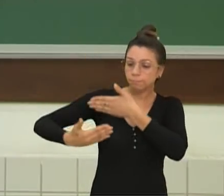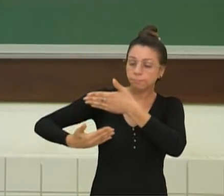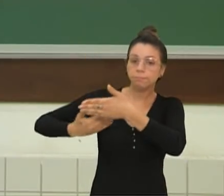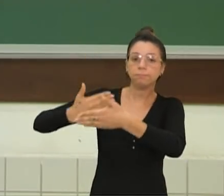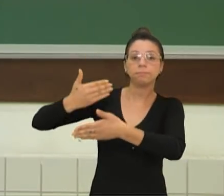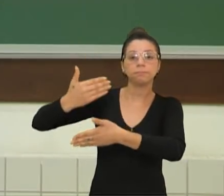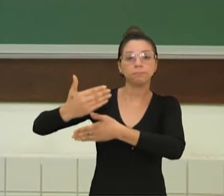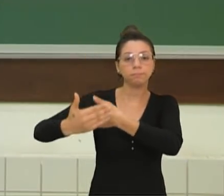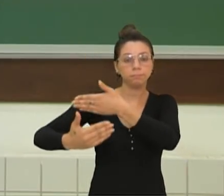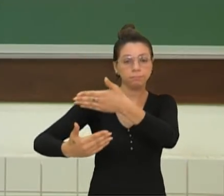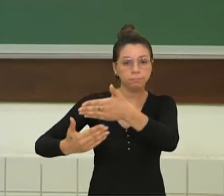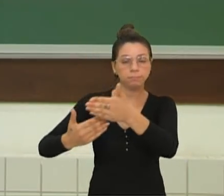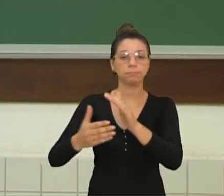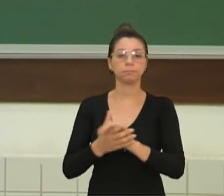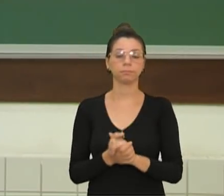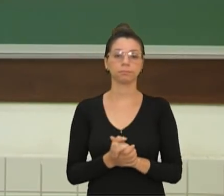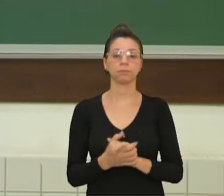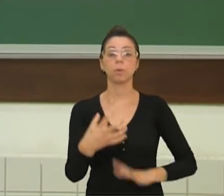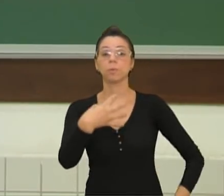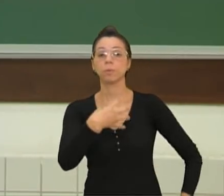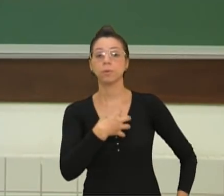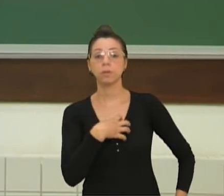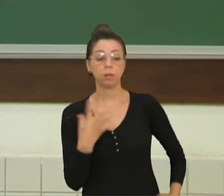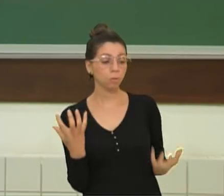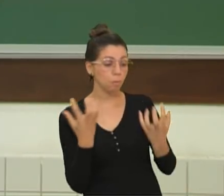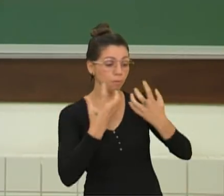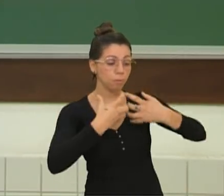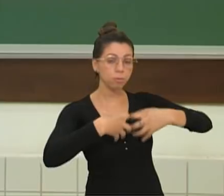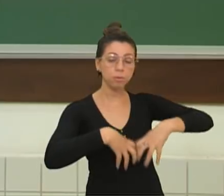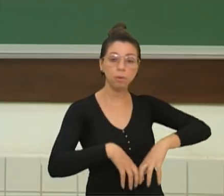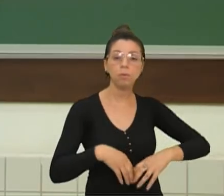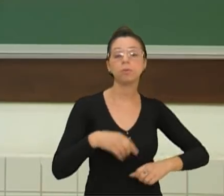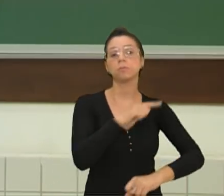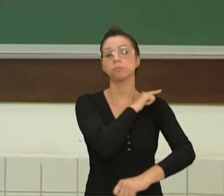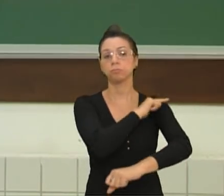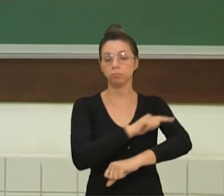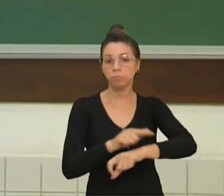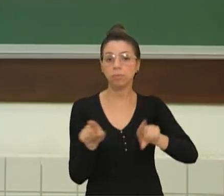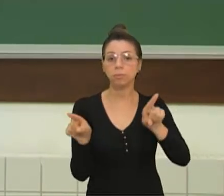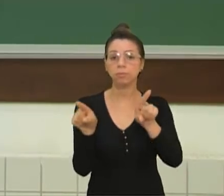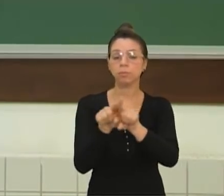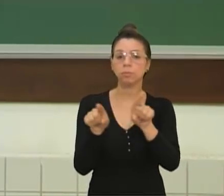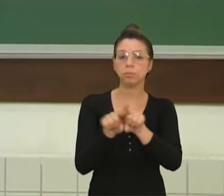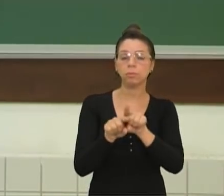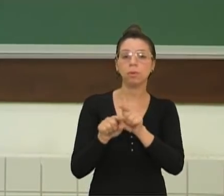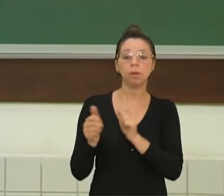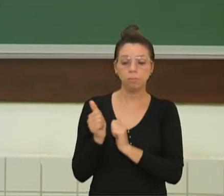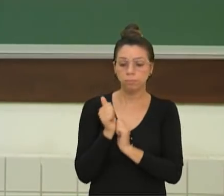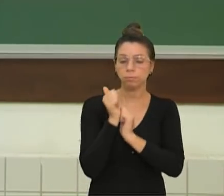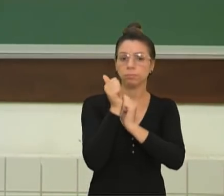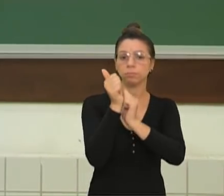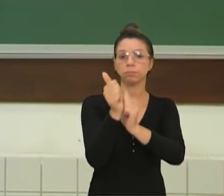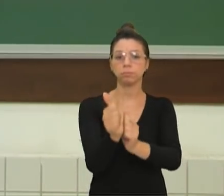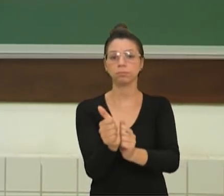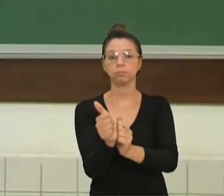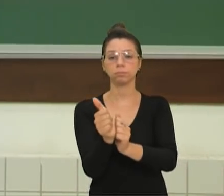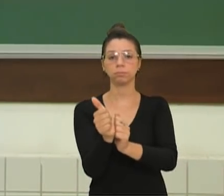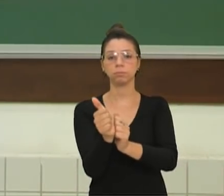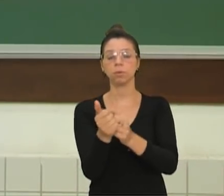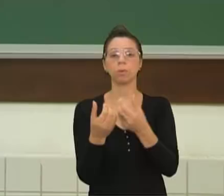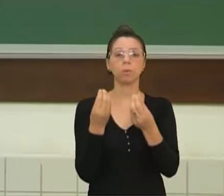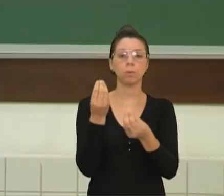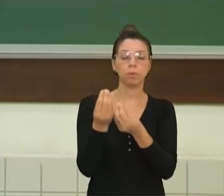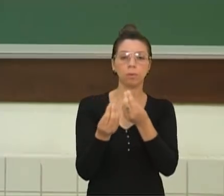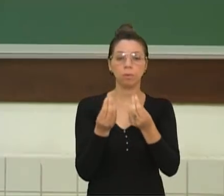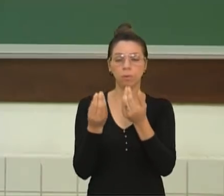se desenvolvendo na sua forma de comportamento, na sua forma de educação e assim acompanhando também o seu